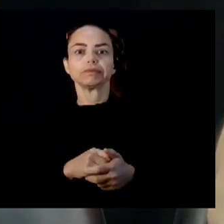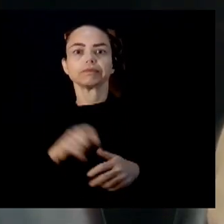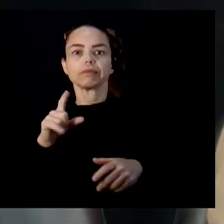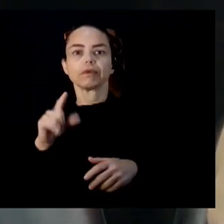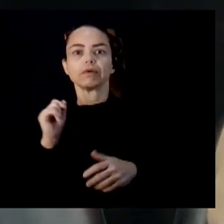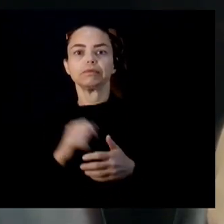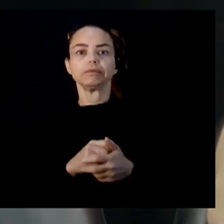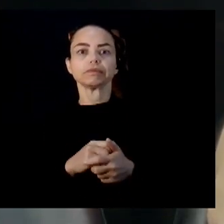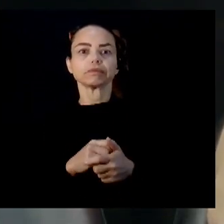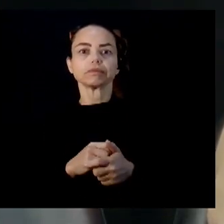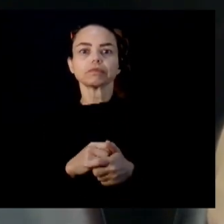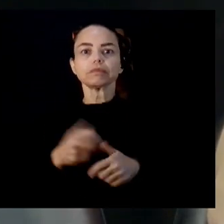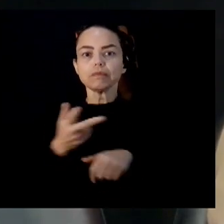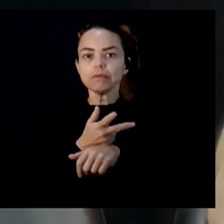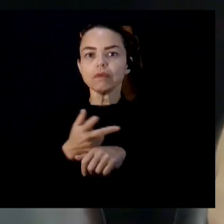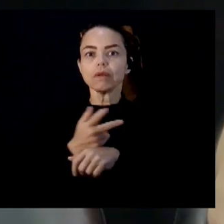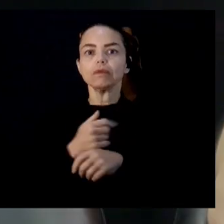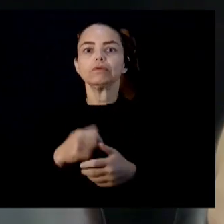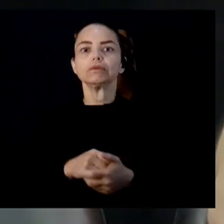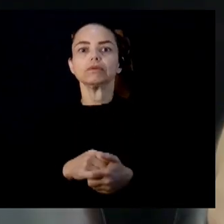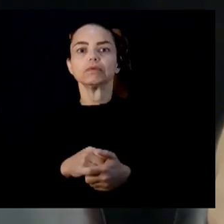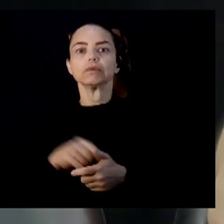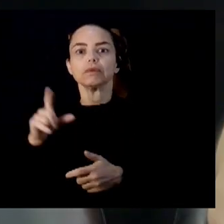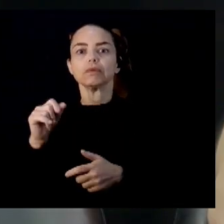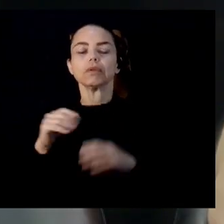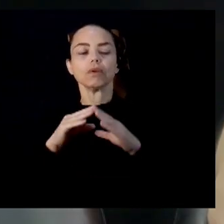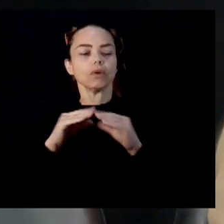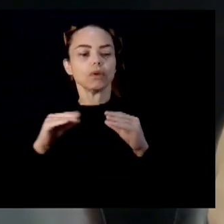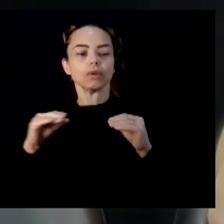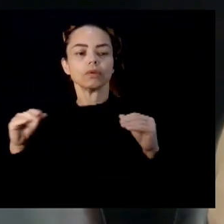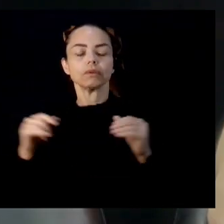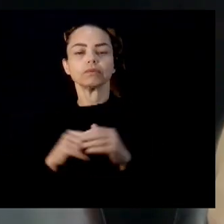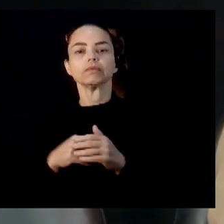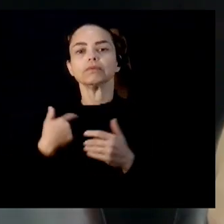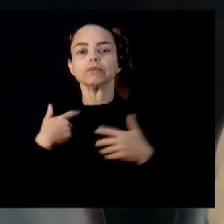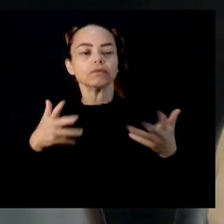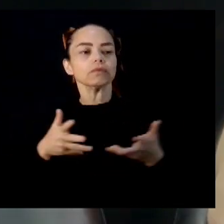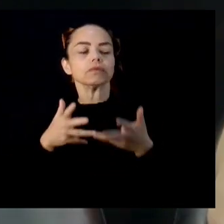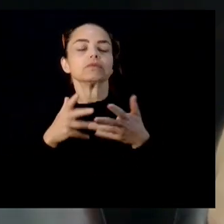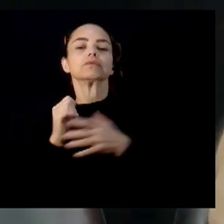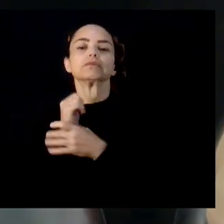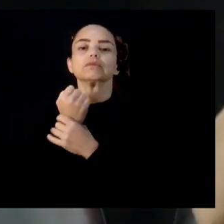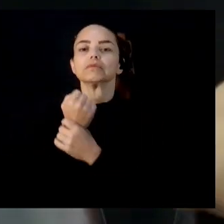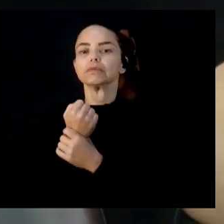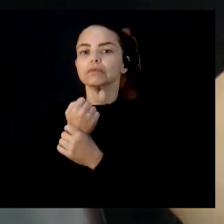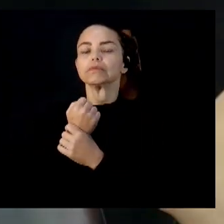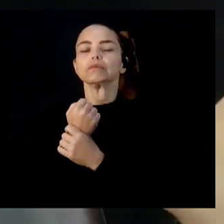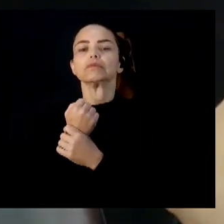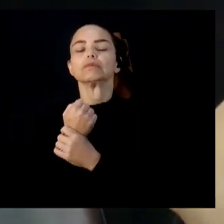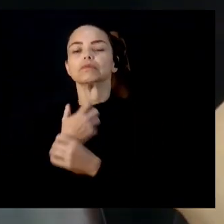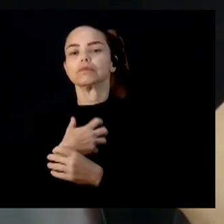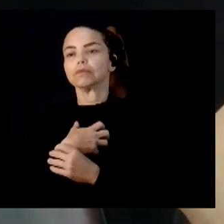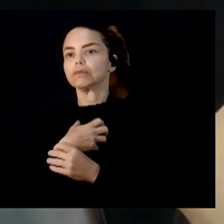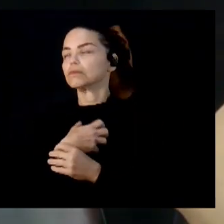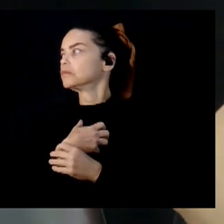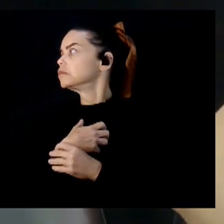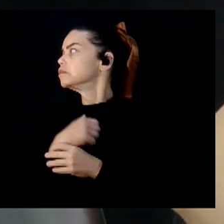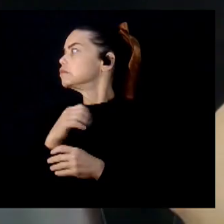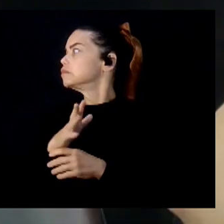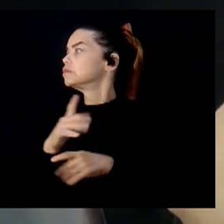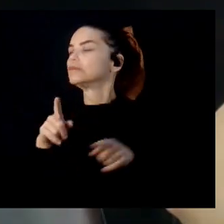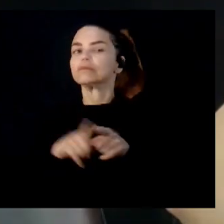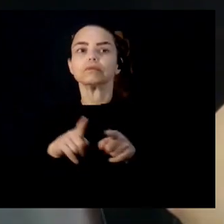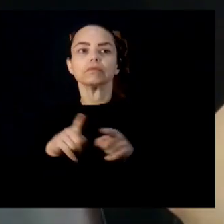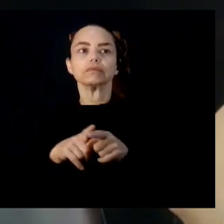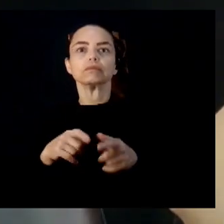seja buscar uma rotina e uma zona de conforto que me promova a segurança emocionalmente, mas ao mesmo tempo